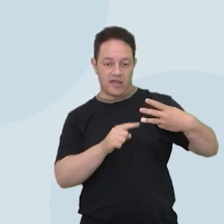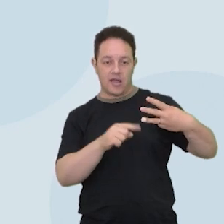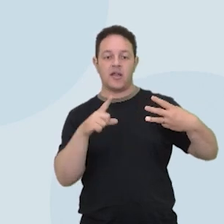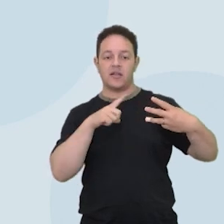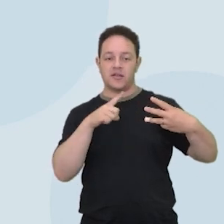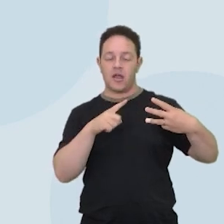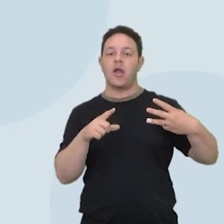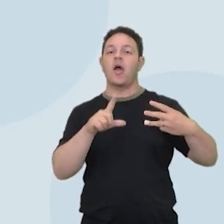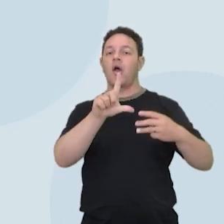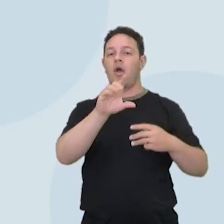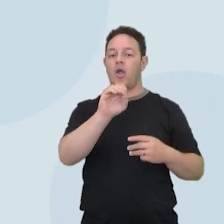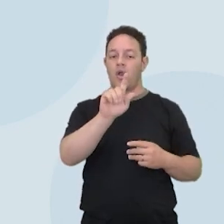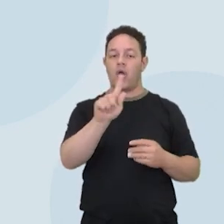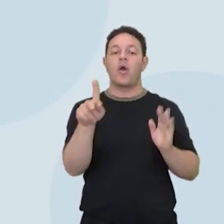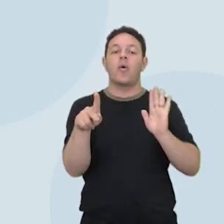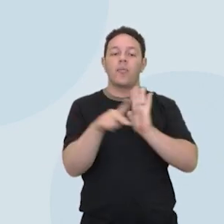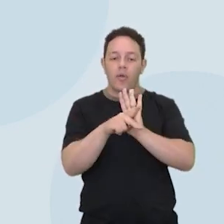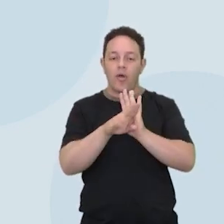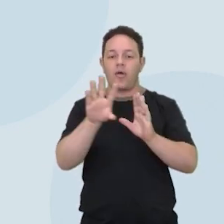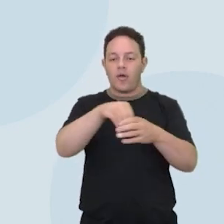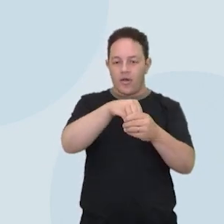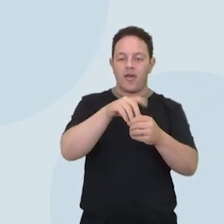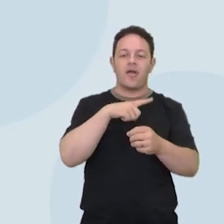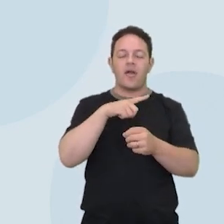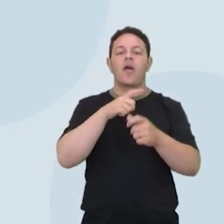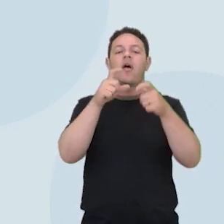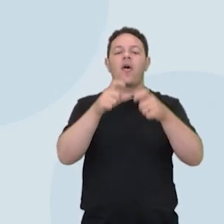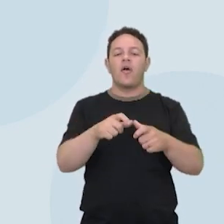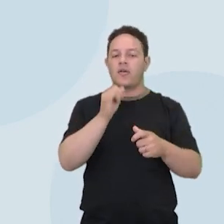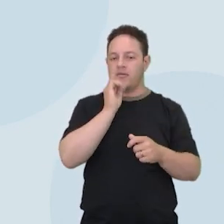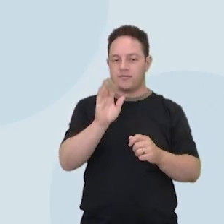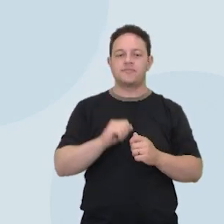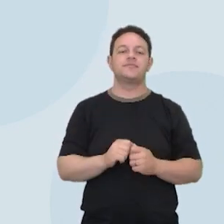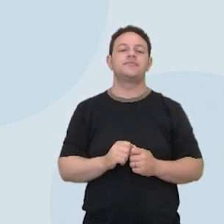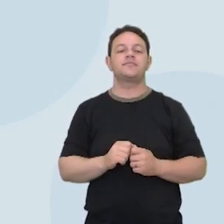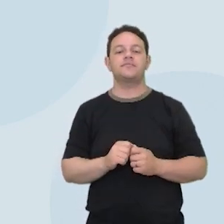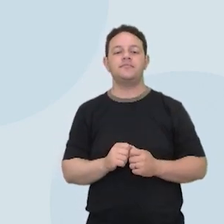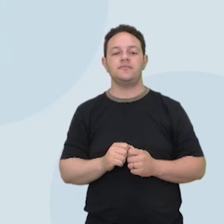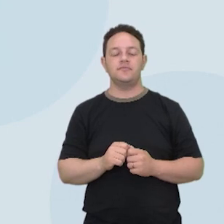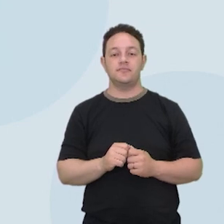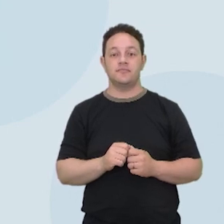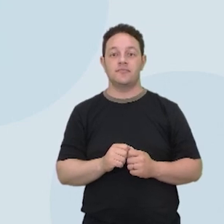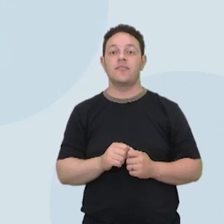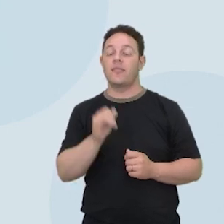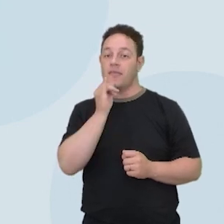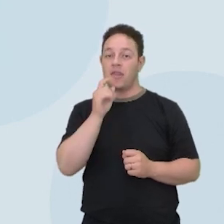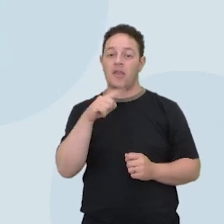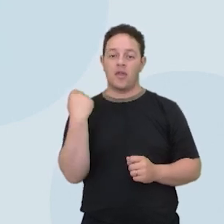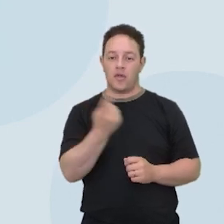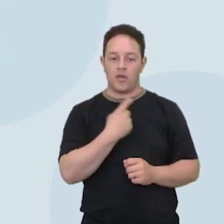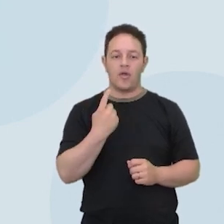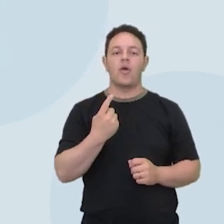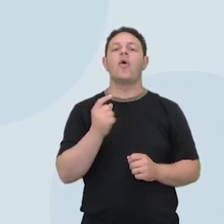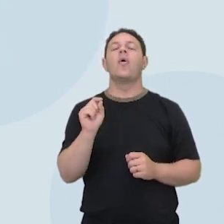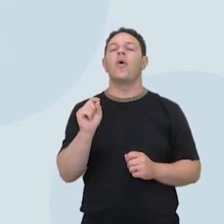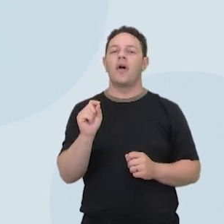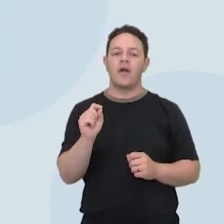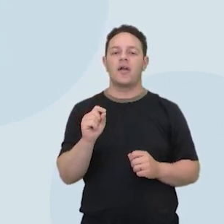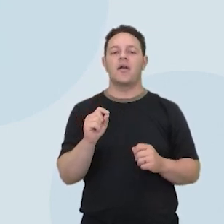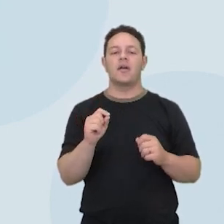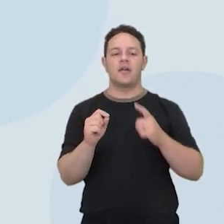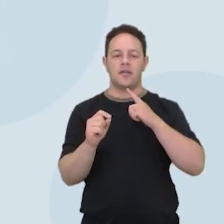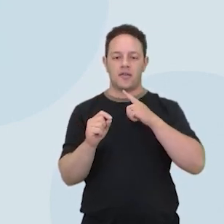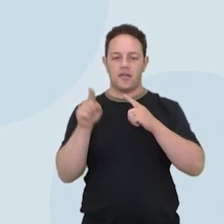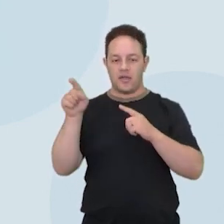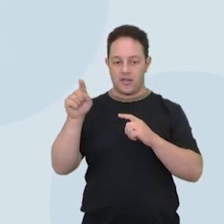potência uma potência no lugar do logaritmano. Então, assim, quando eu tenho aqui o